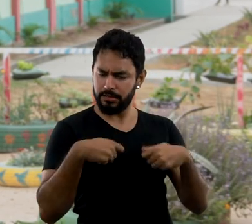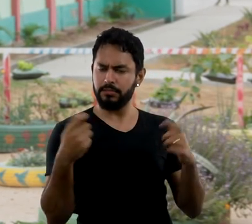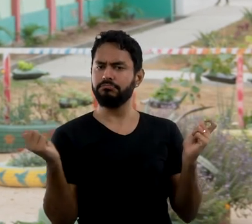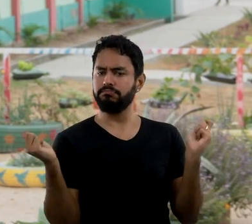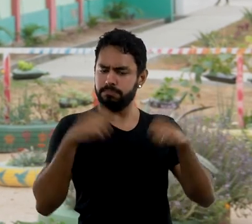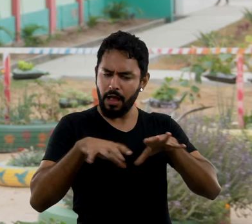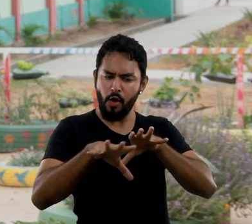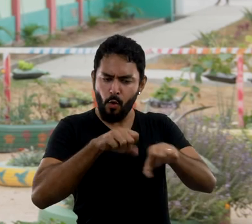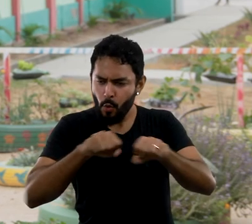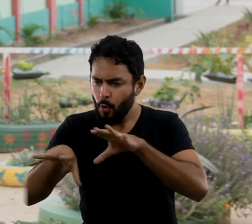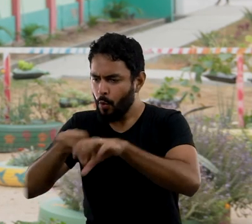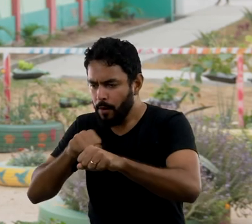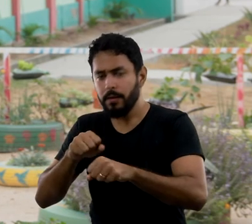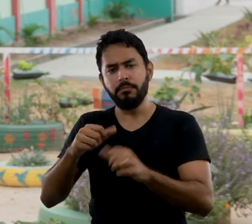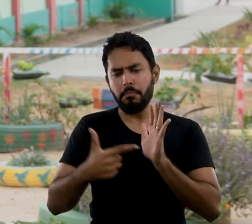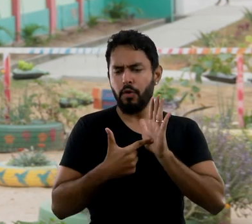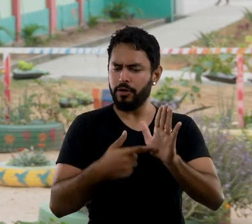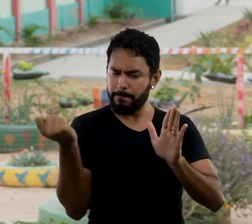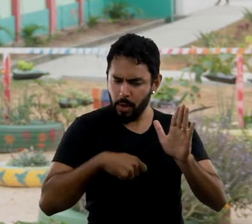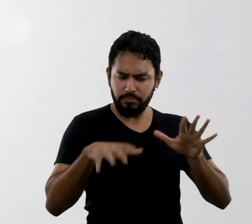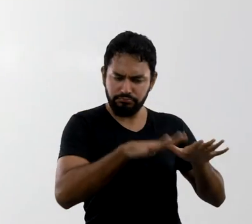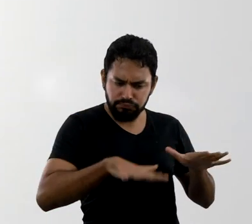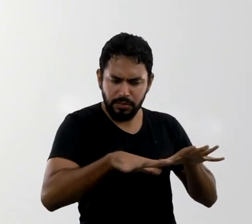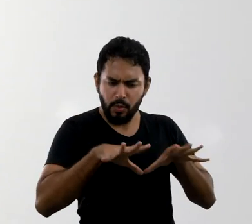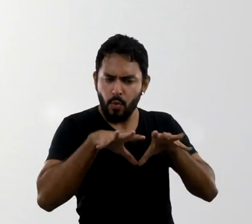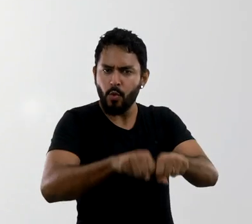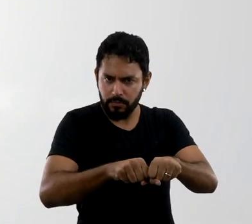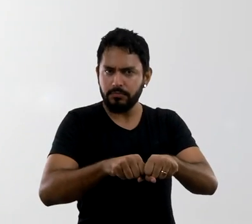pouco para qualquer espaço que foi traz caso de estudo e se capacitou